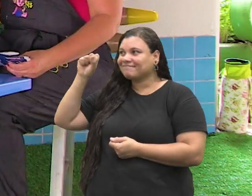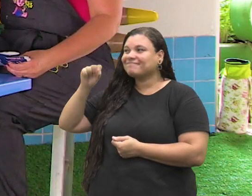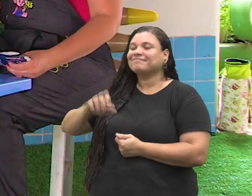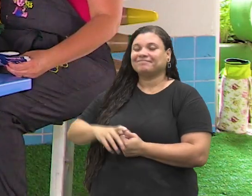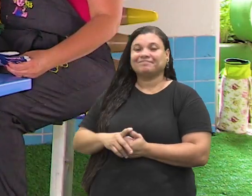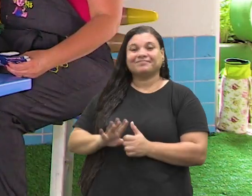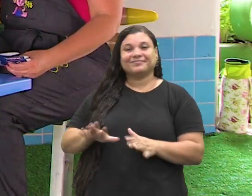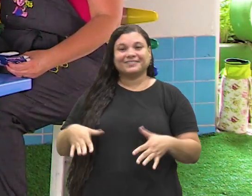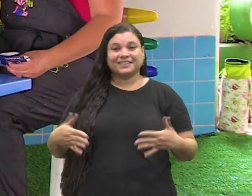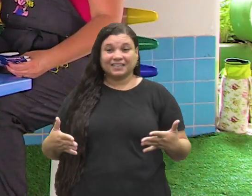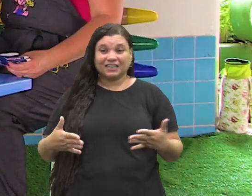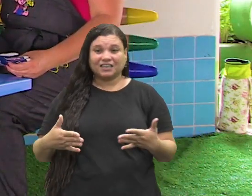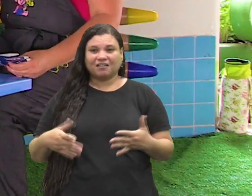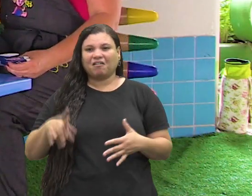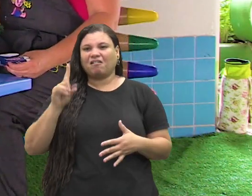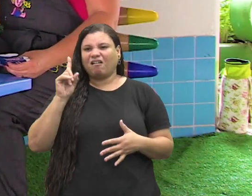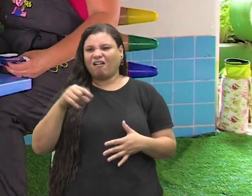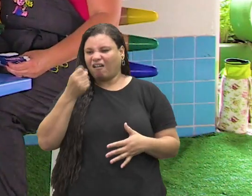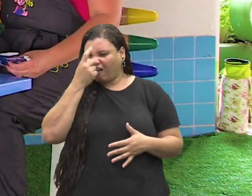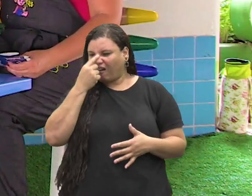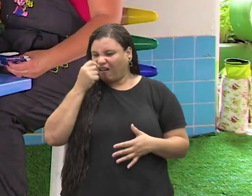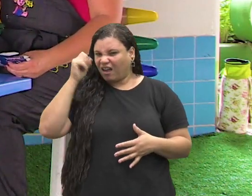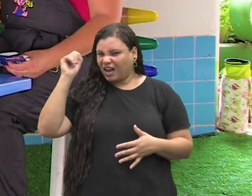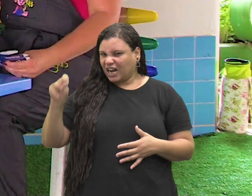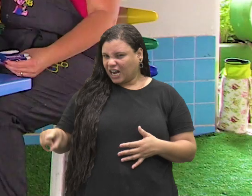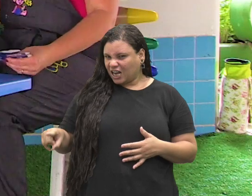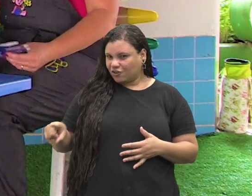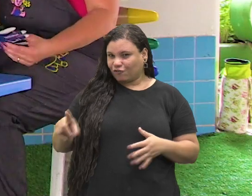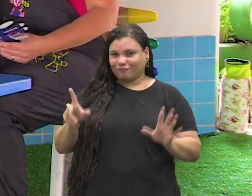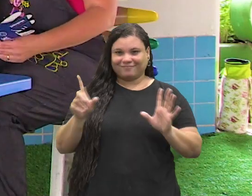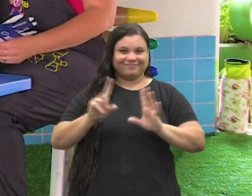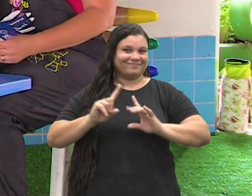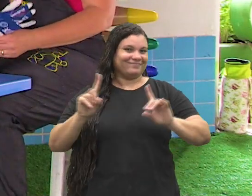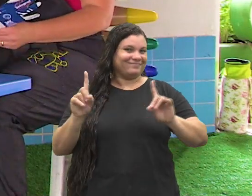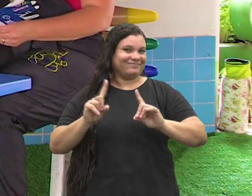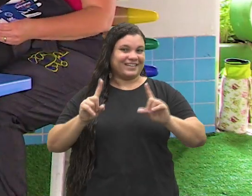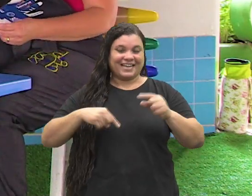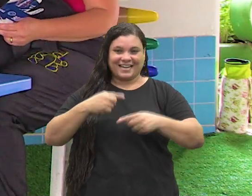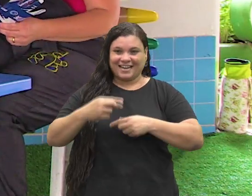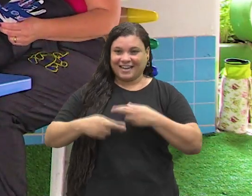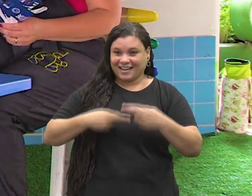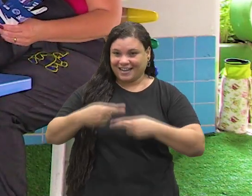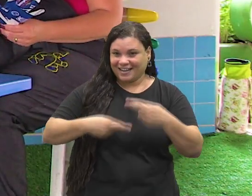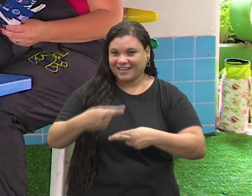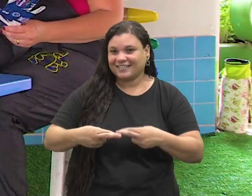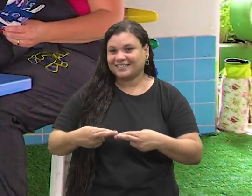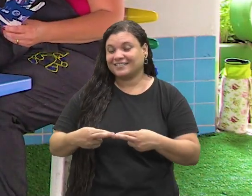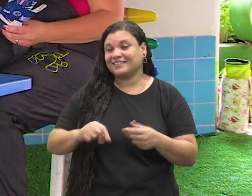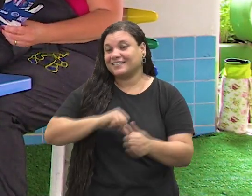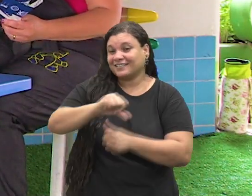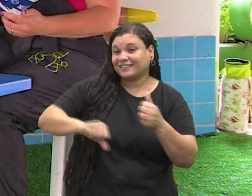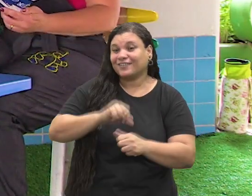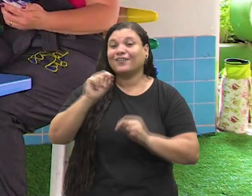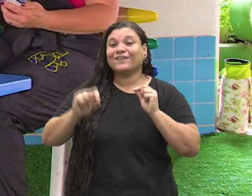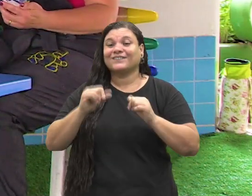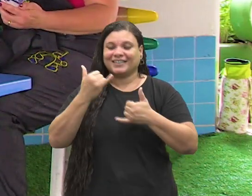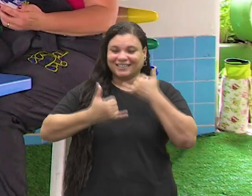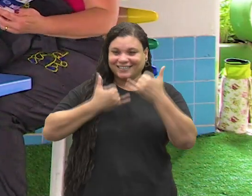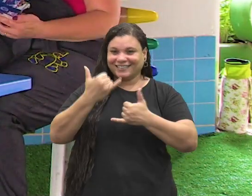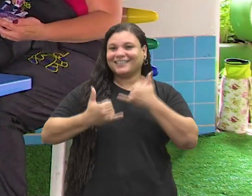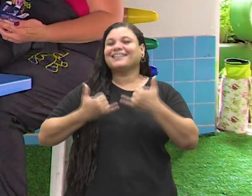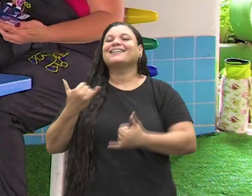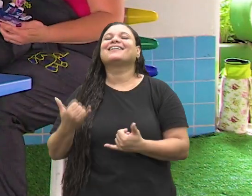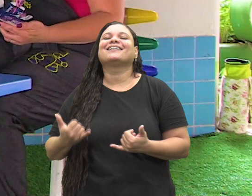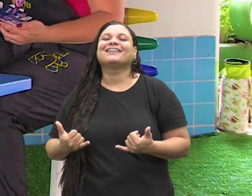pode tornar um brinquedo. Olha que legal. Nossa, estou amando. Nós vamos salvando o planeta.